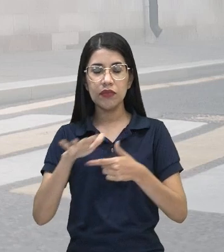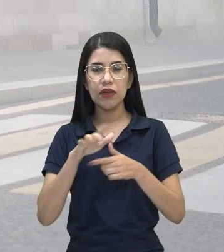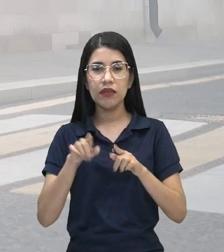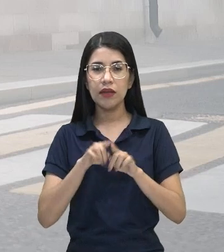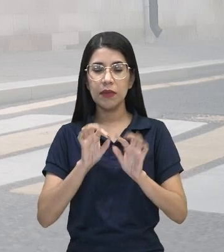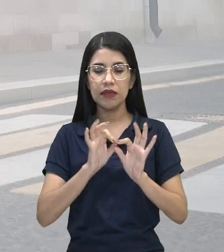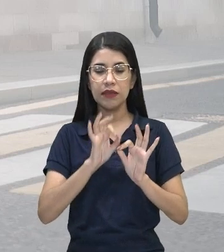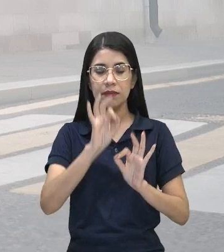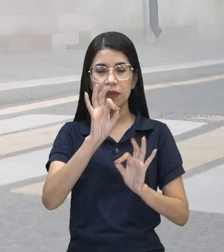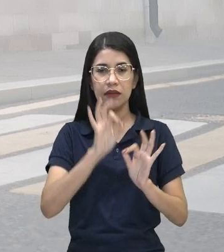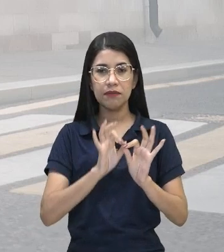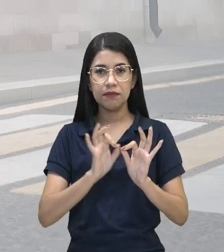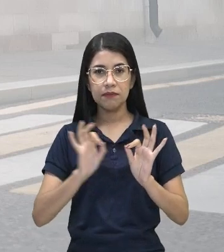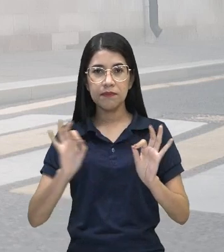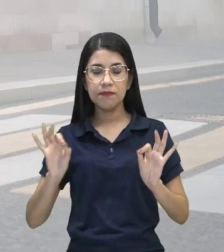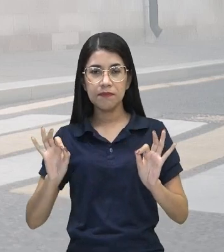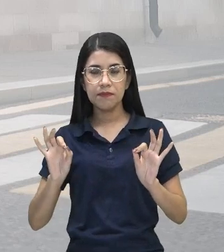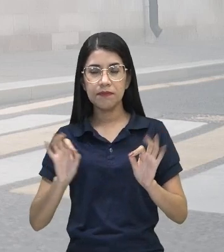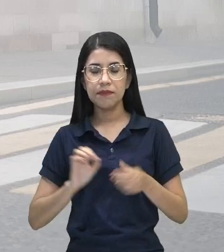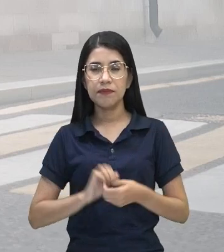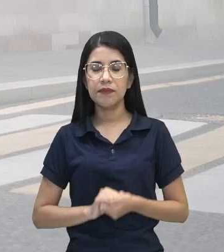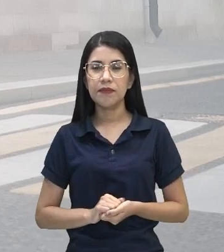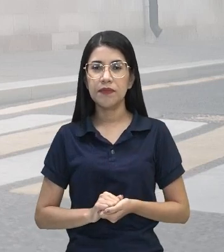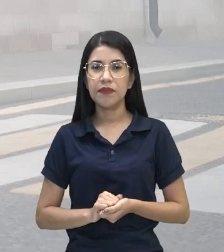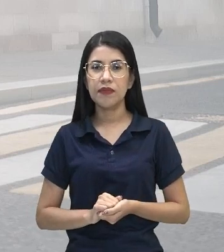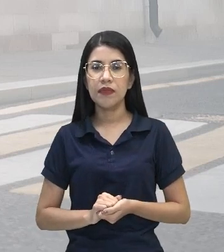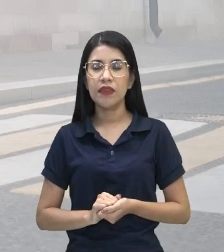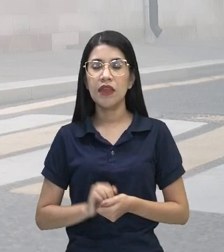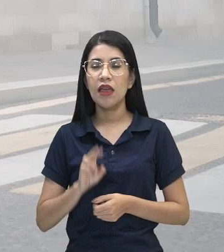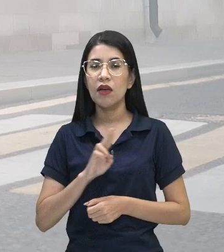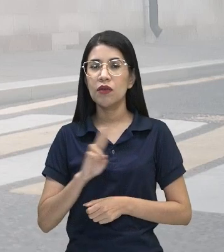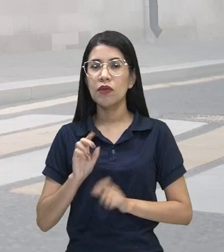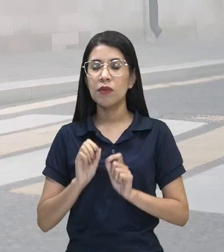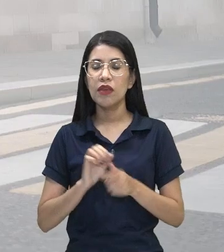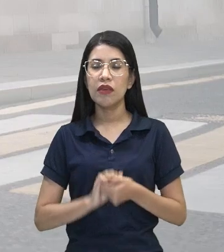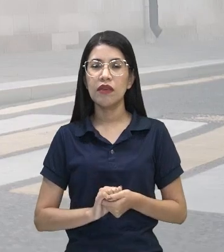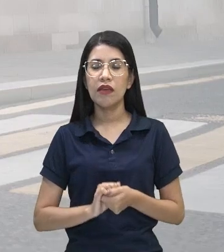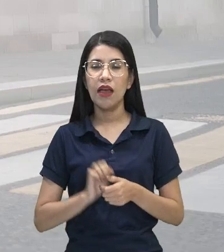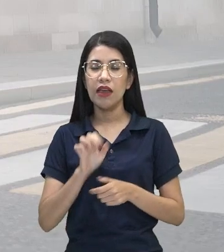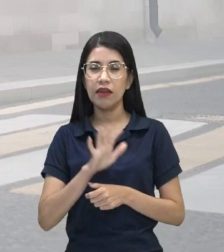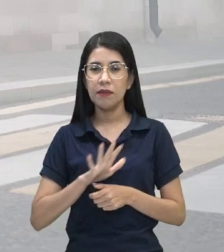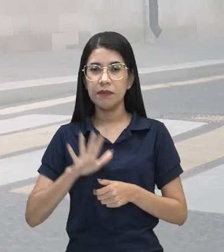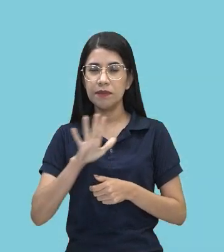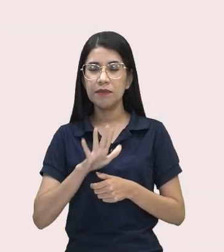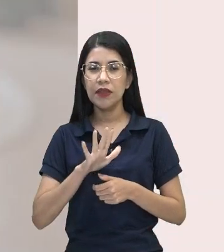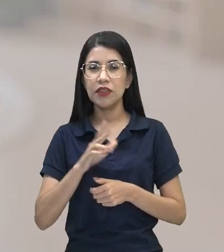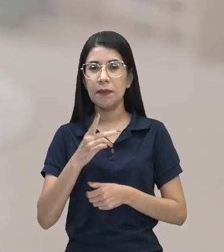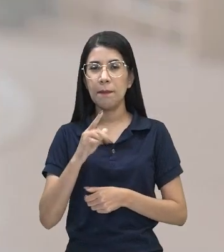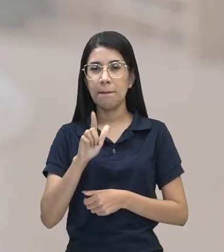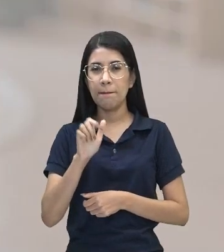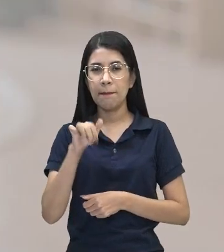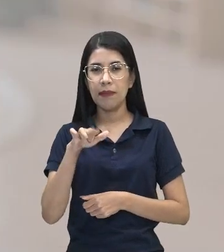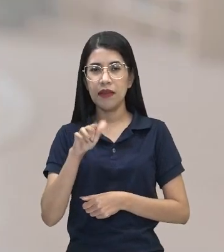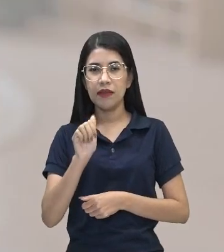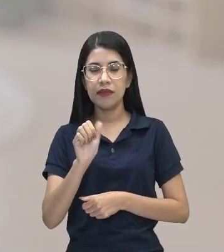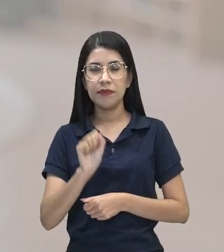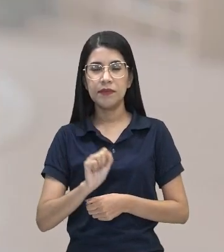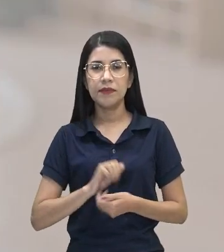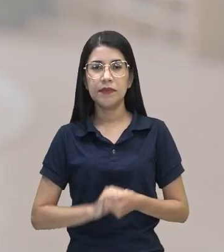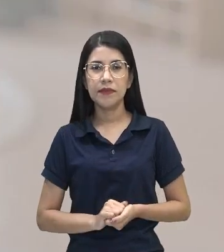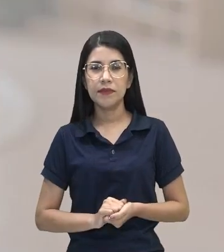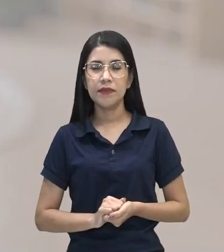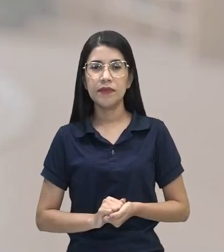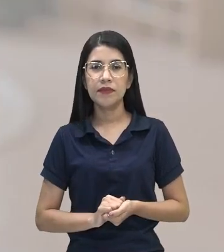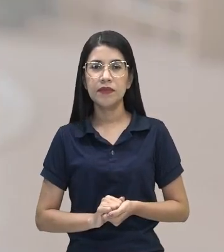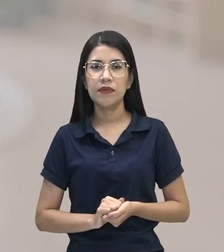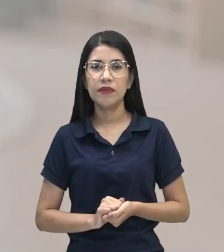dimensões, comprimento e largura. Nós chamamos de figuras planas. Muito bem,